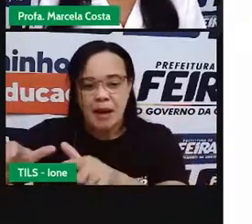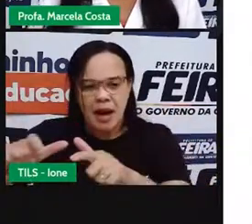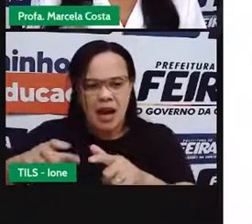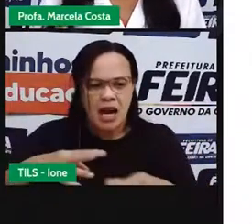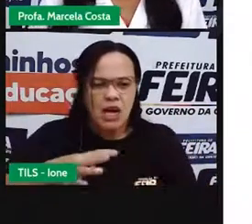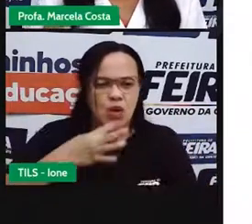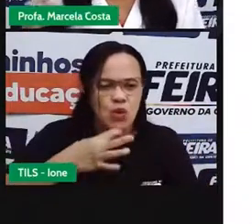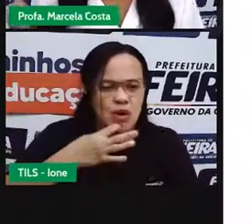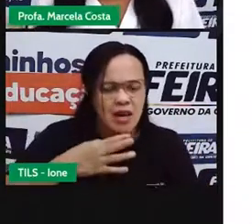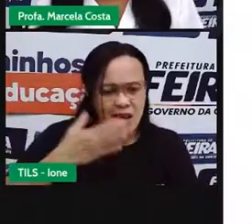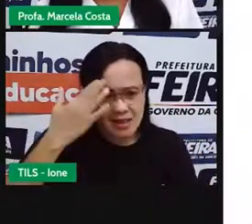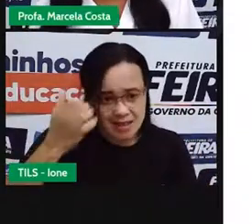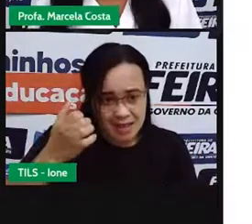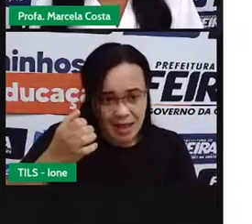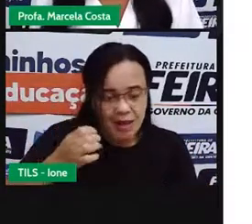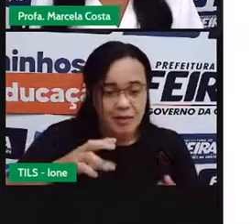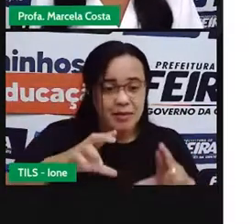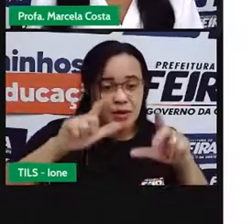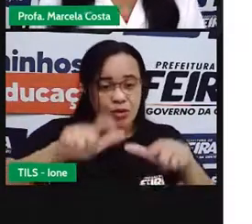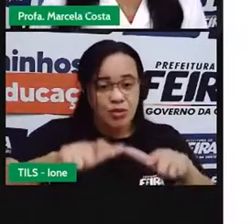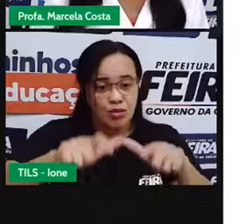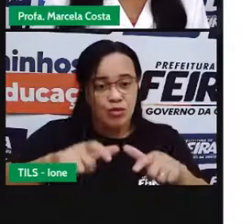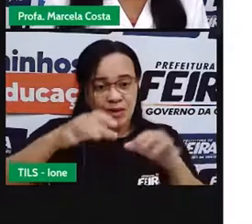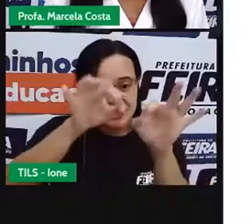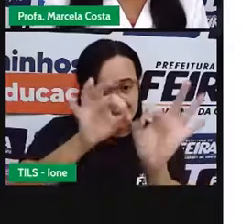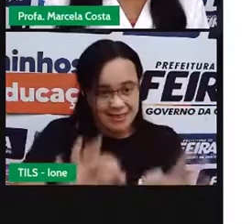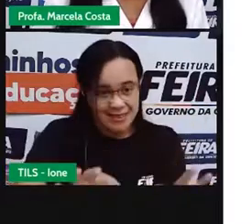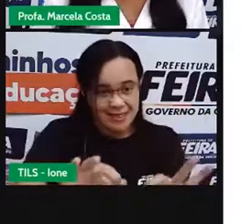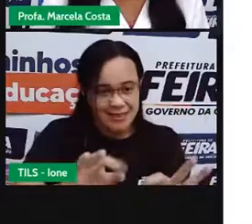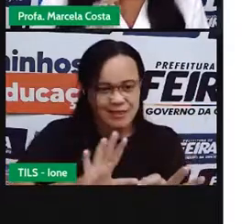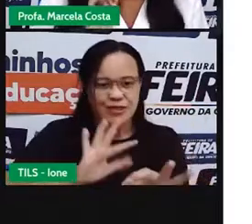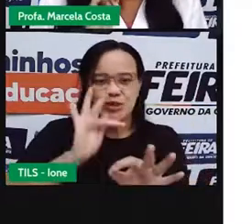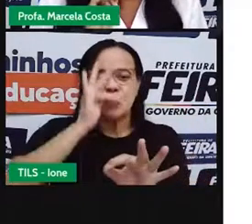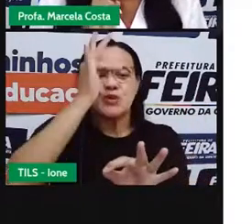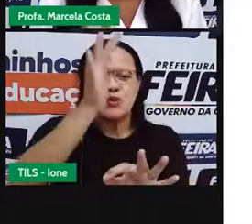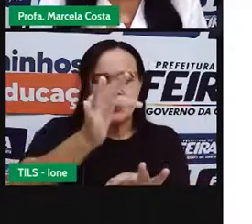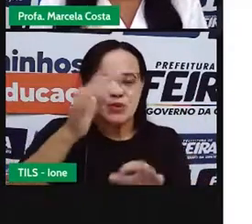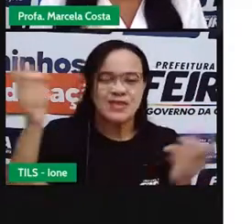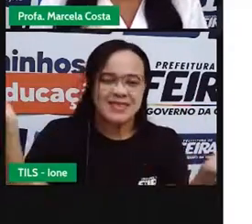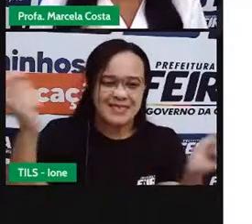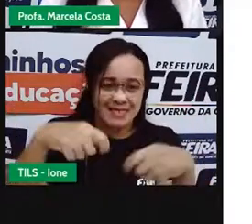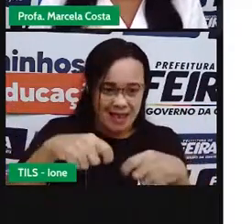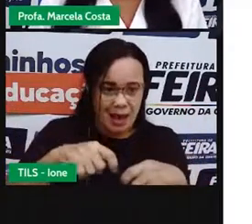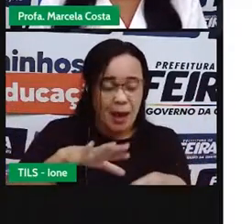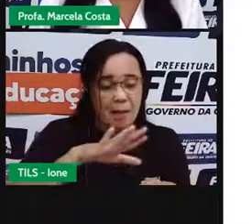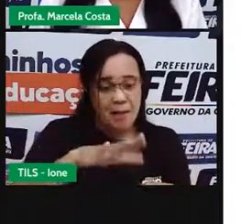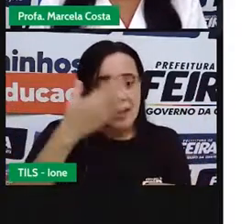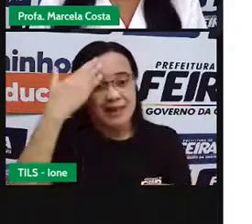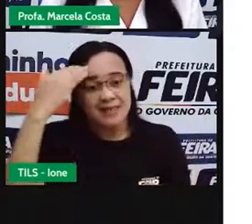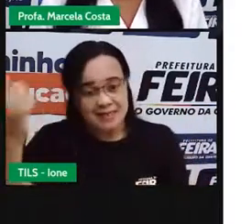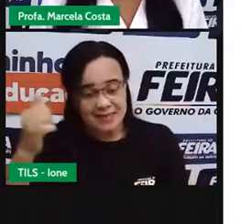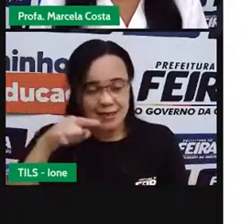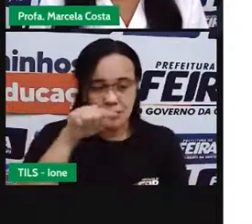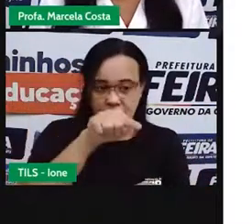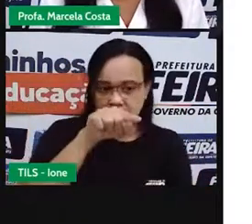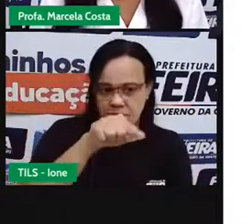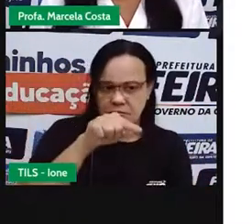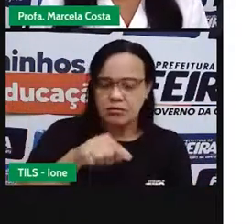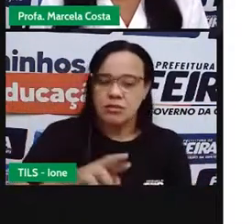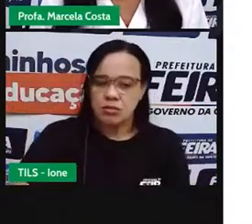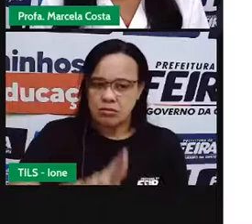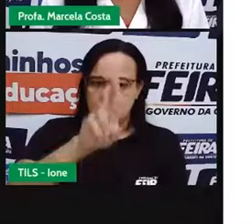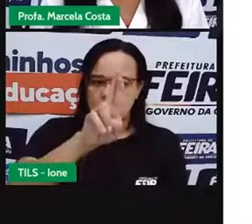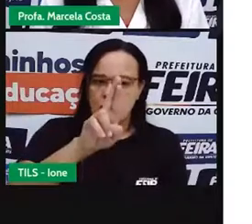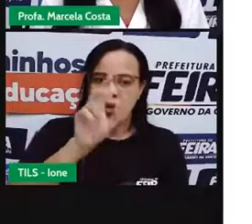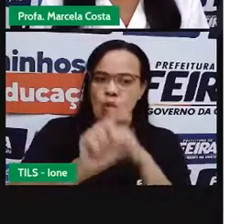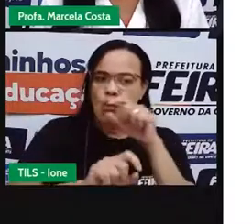gente vai explorar mais em outra aula, tá certo? Mas saiba que você também pode pegar